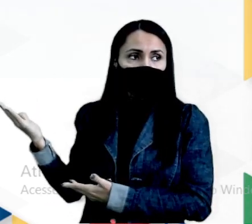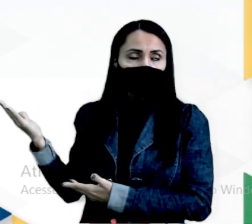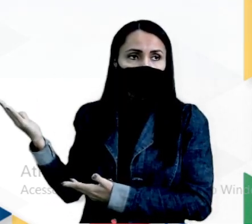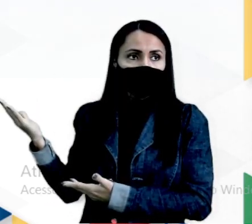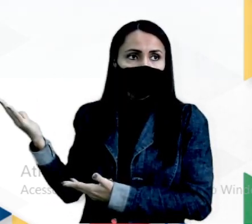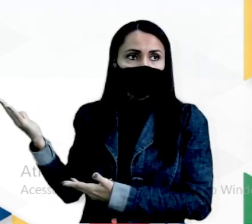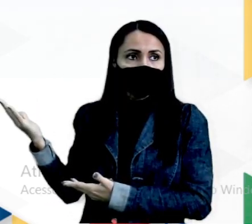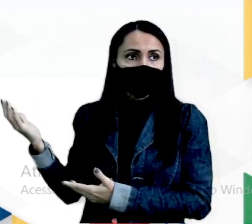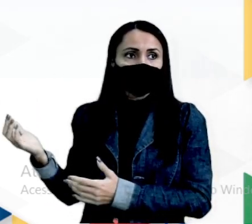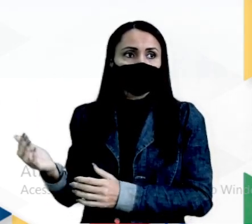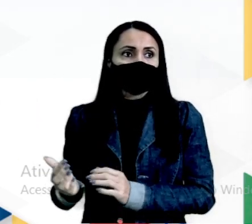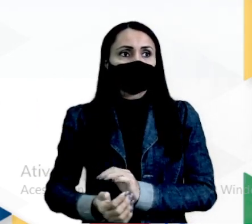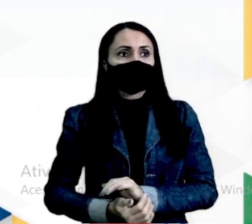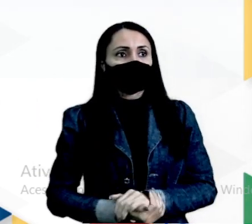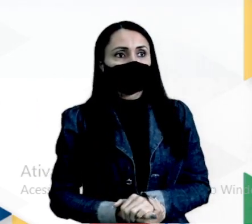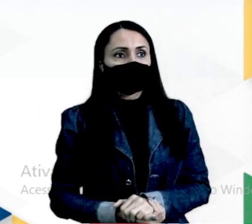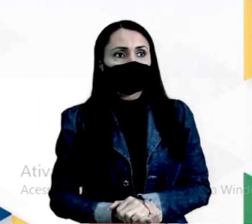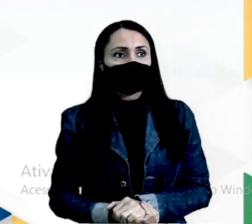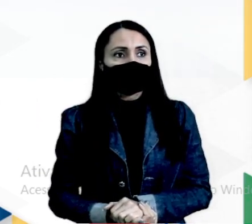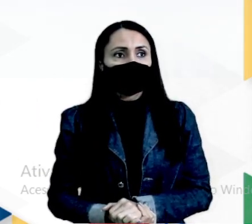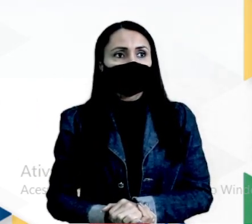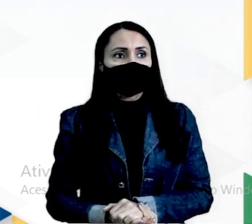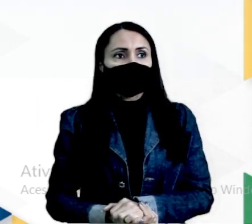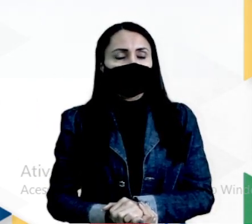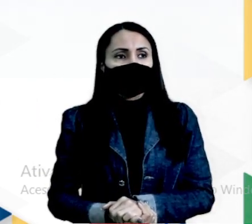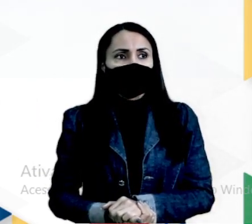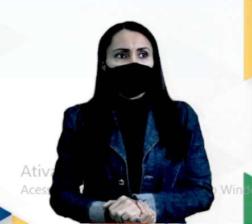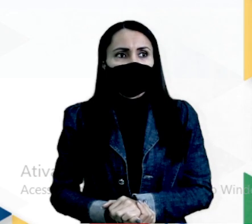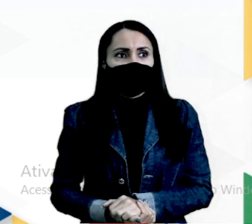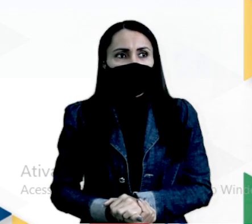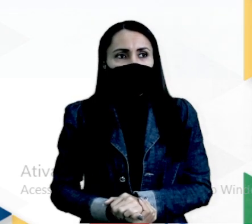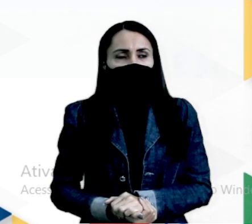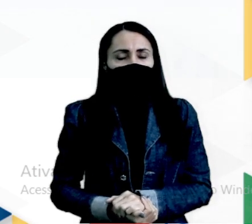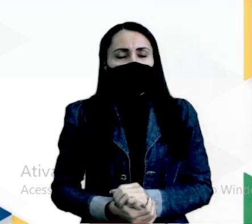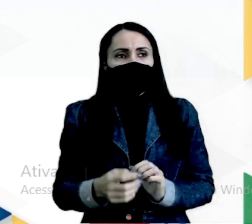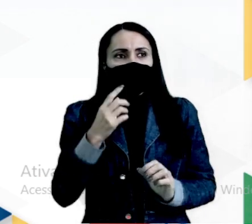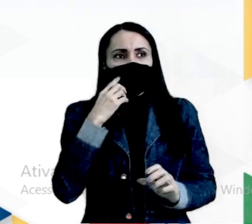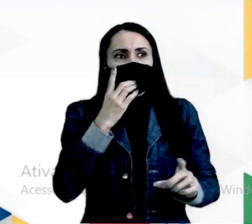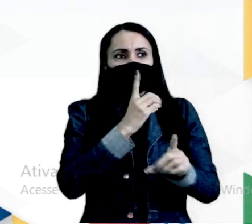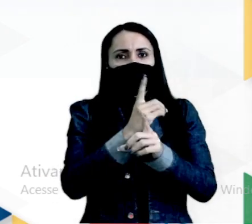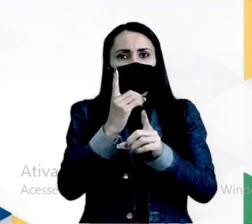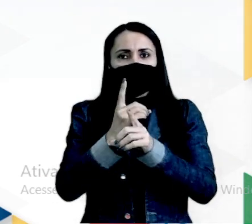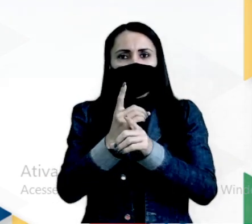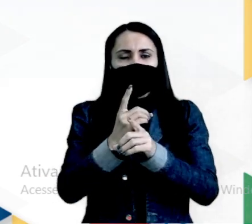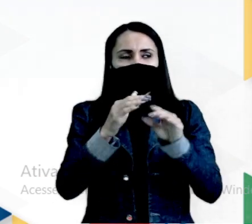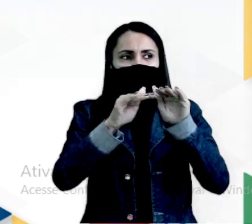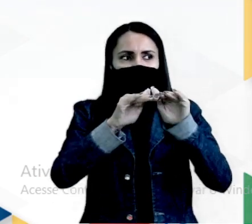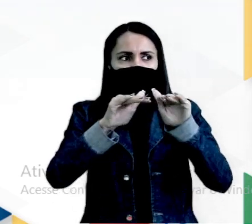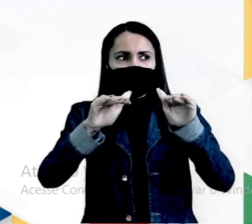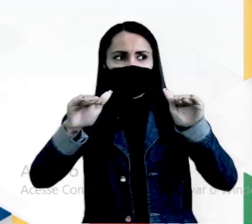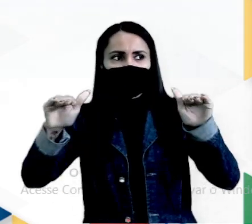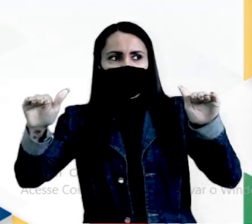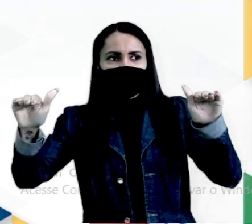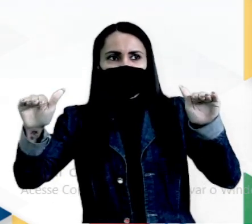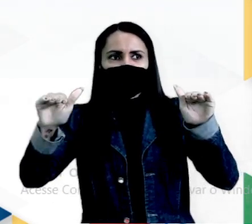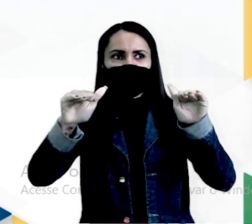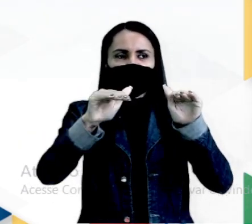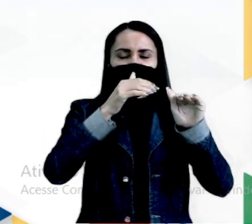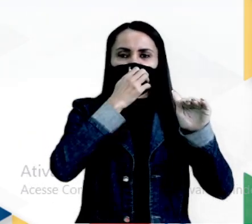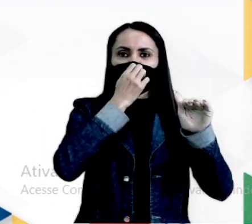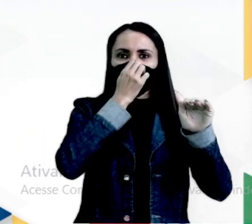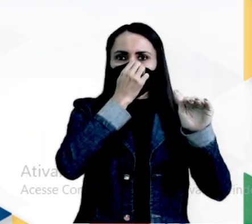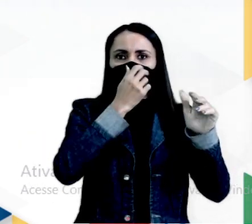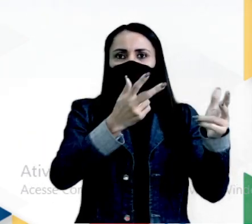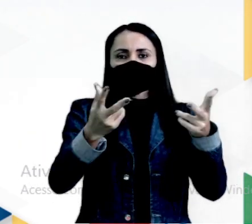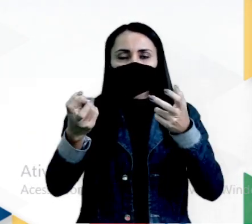beleza? E esse cara vem para cá. Aí eu descobriria claramente que ele é a metade do outro. Percebeu aí? Que se eu dividir